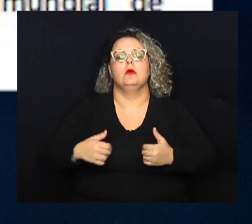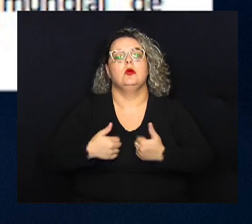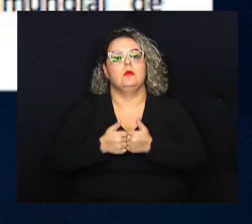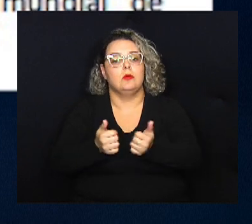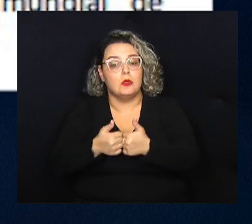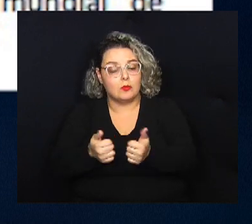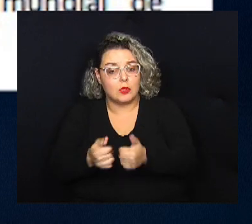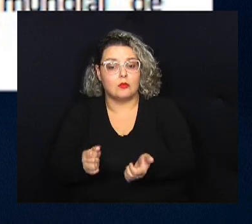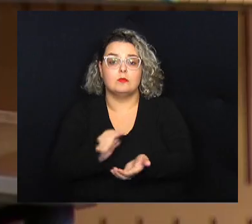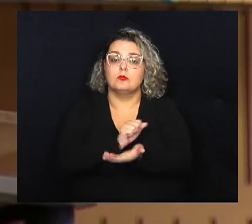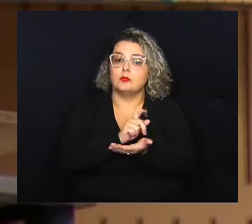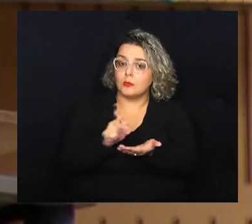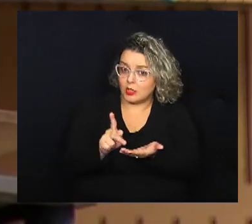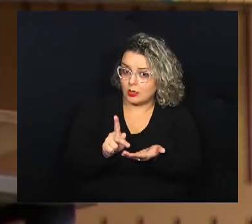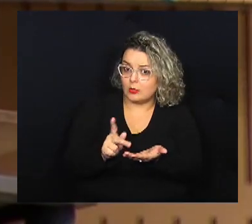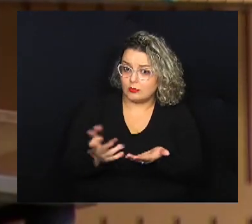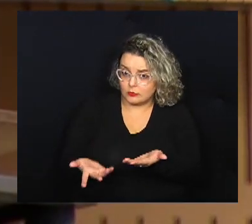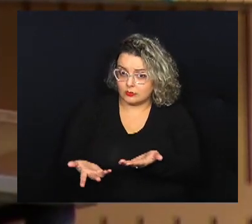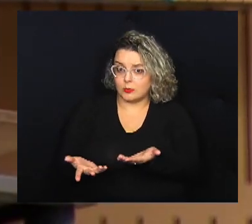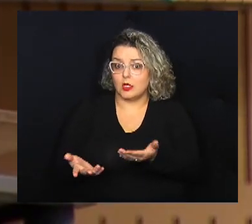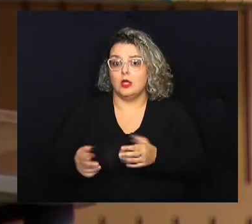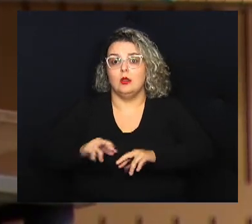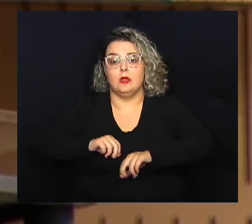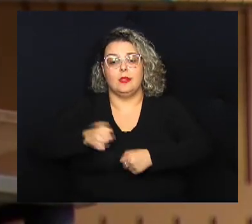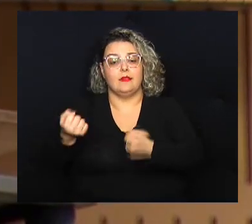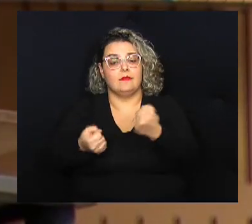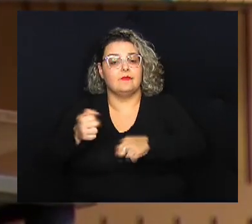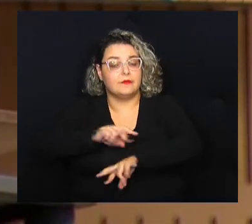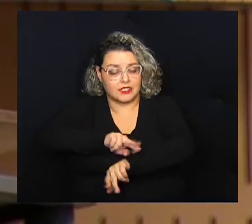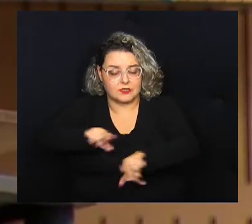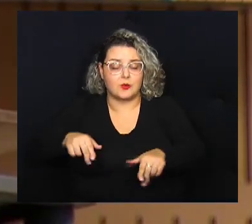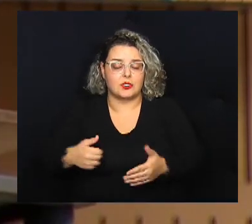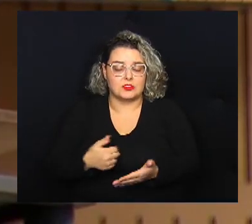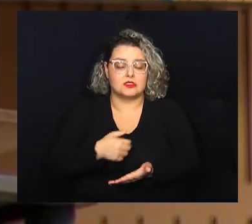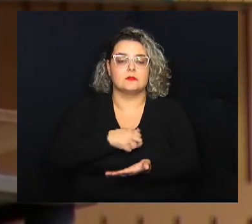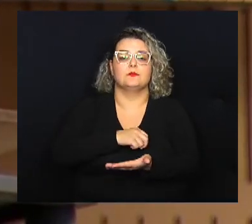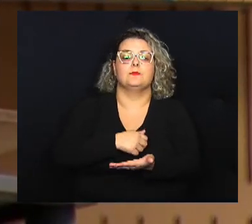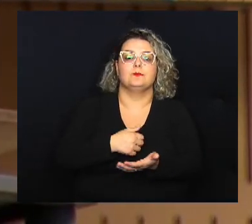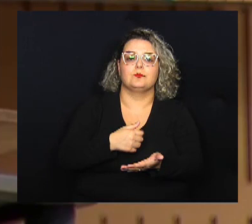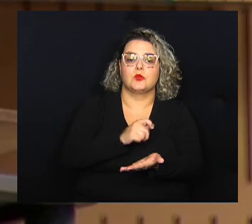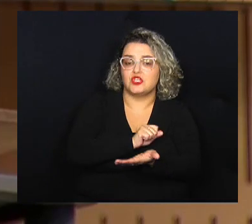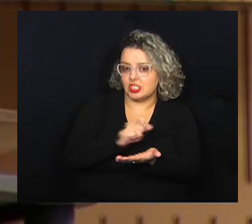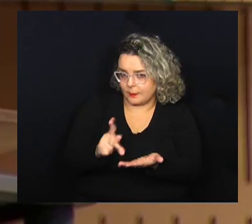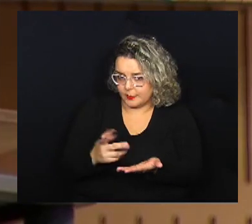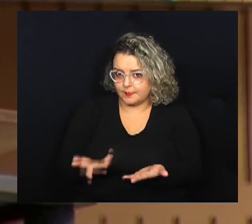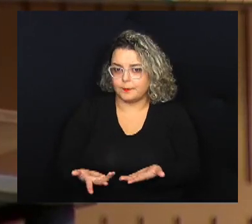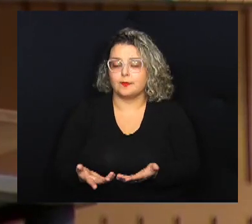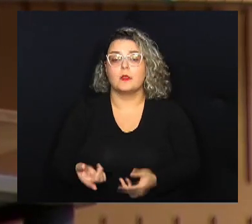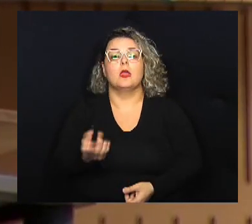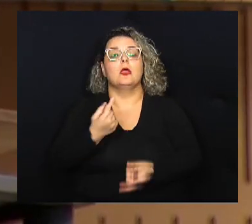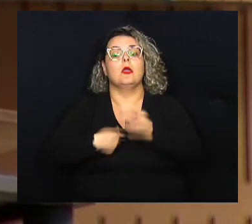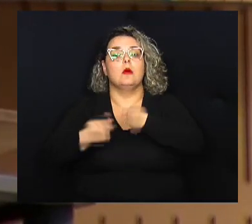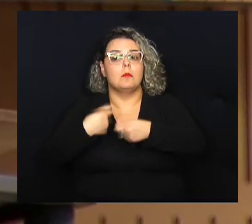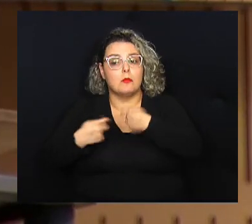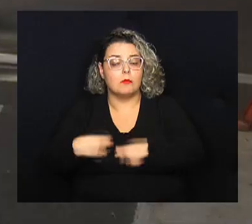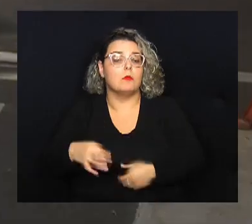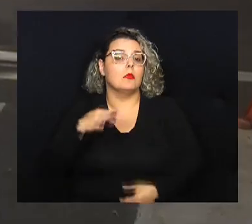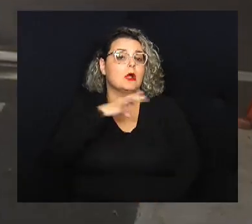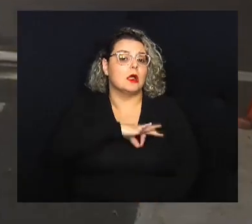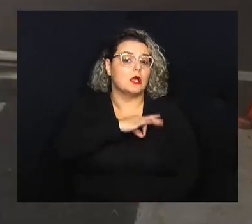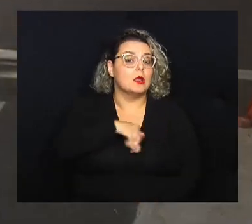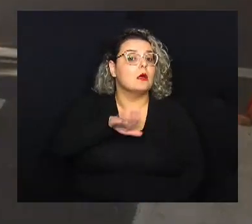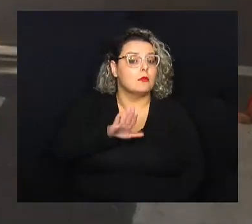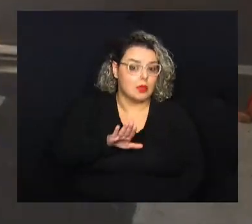transporte por aplicativo. O objetivo, segundo o parlamentar, é proporcionar uma renda extra aos profissionais